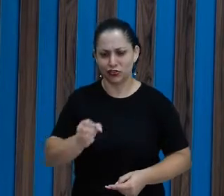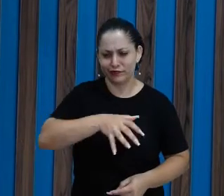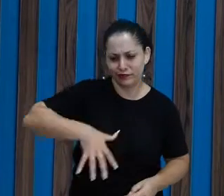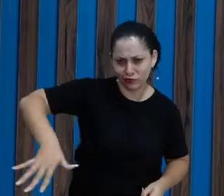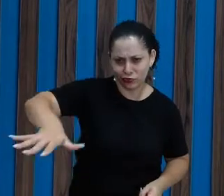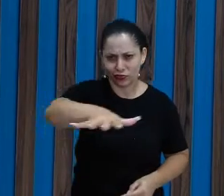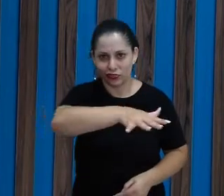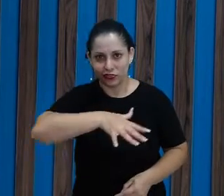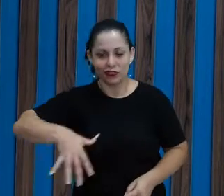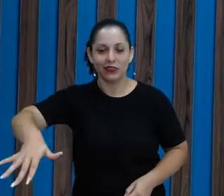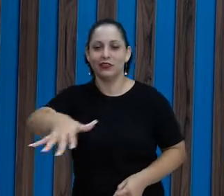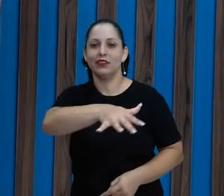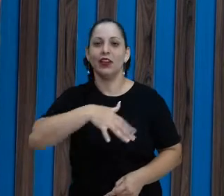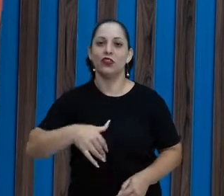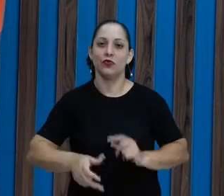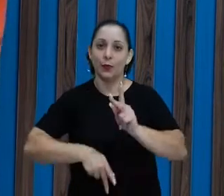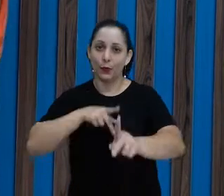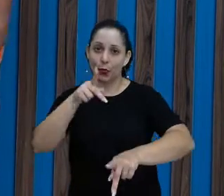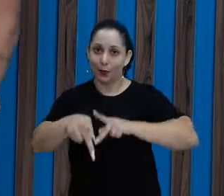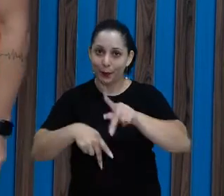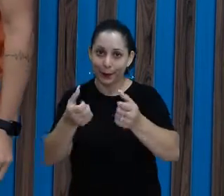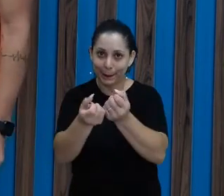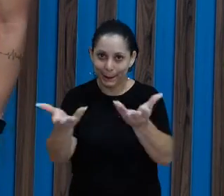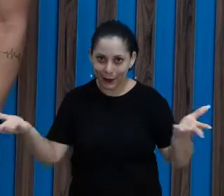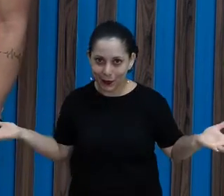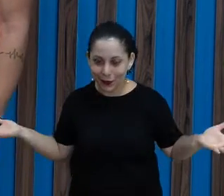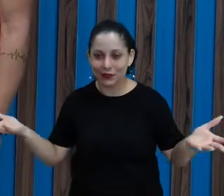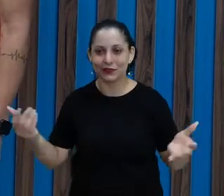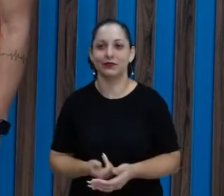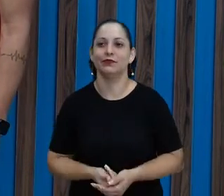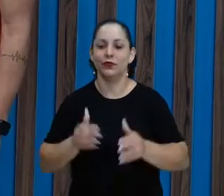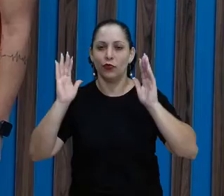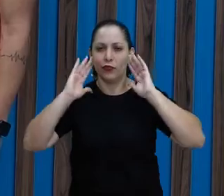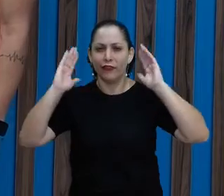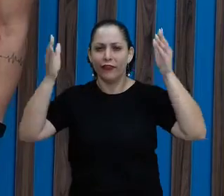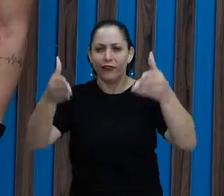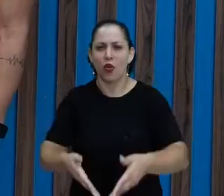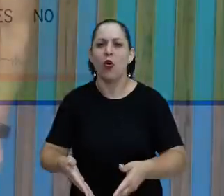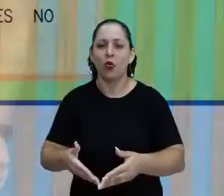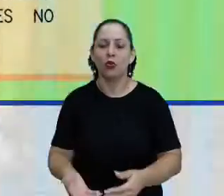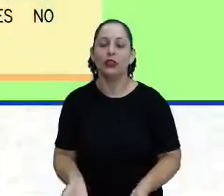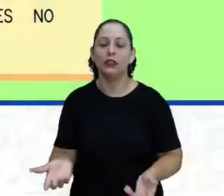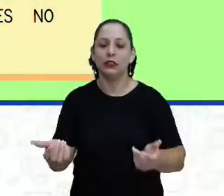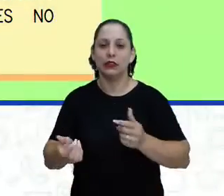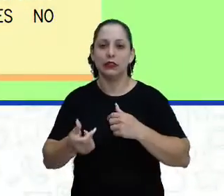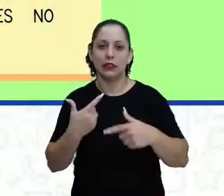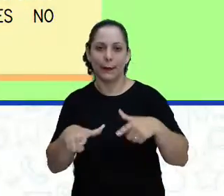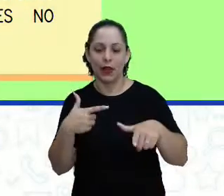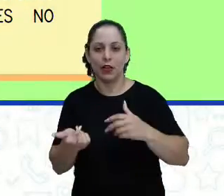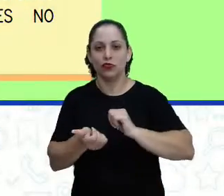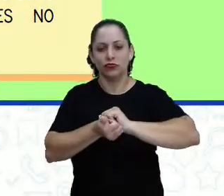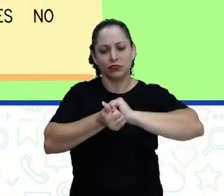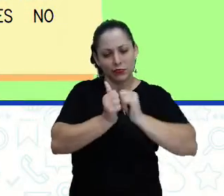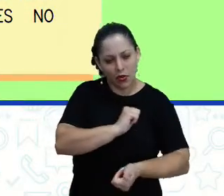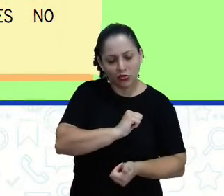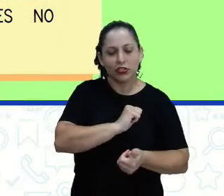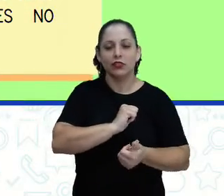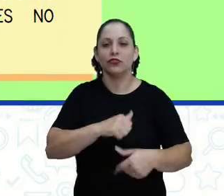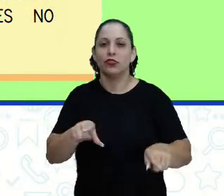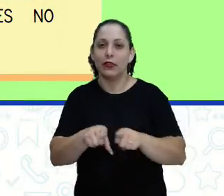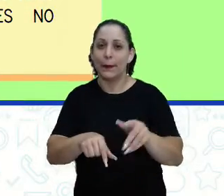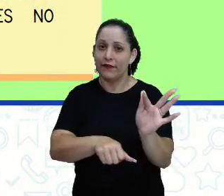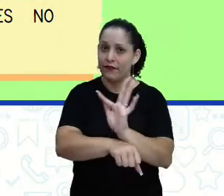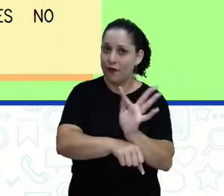servem para vocês, né? Públicas, para assegurar para vocês aí, com foco na difusão de atividades esportivas, amadoras e profissionais, aí mais uma